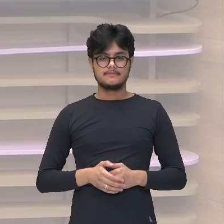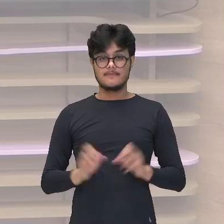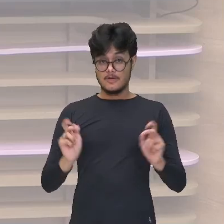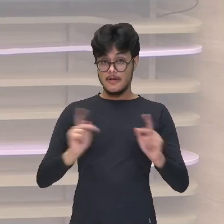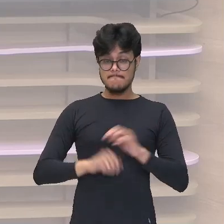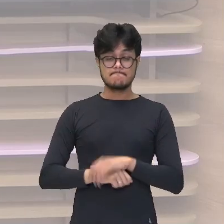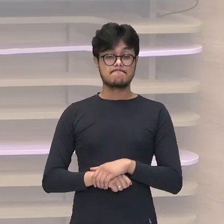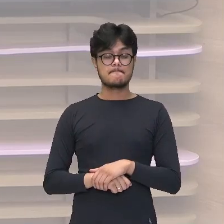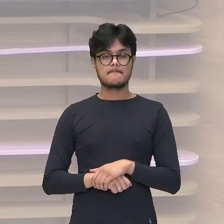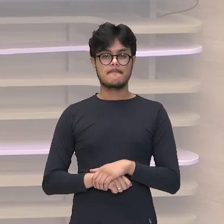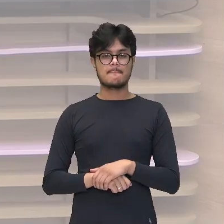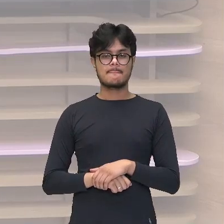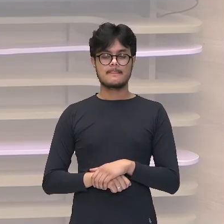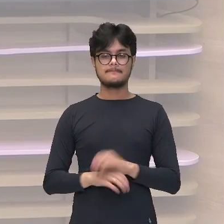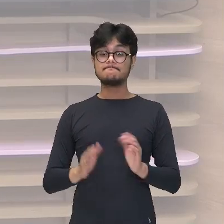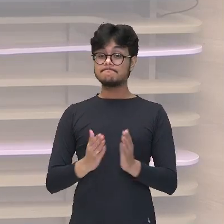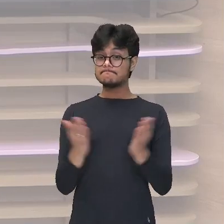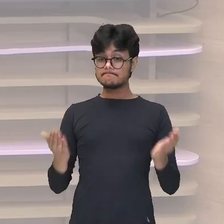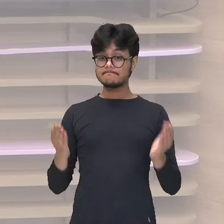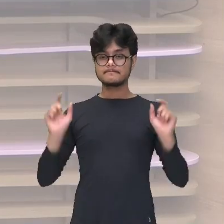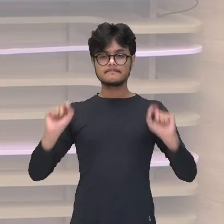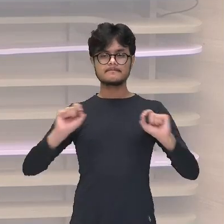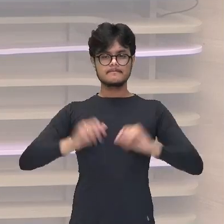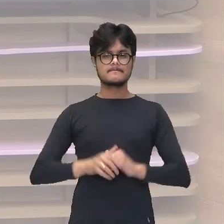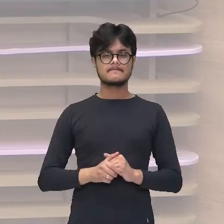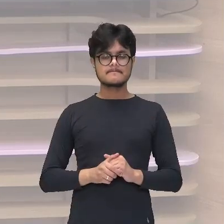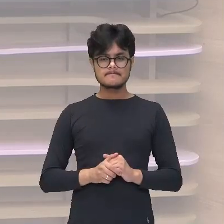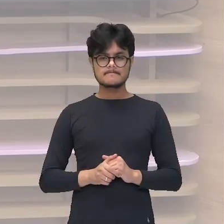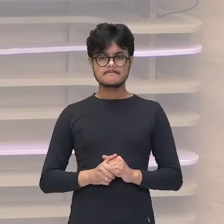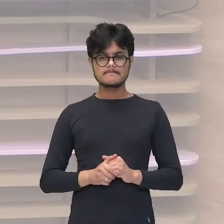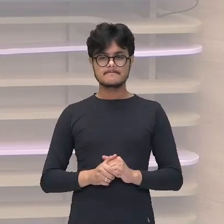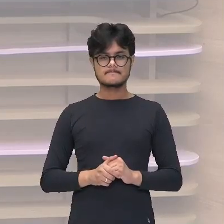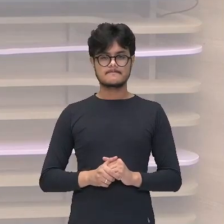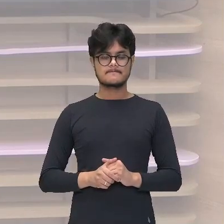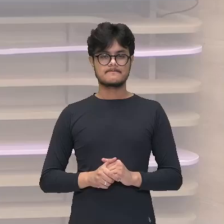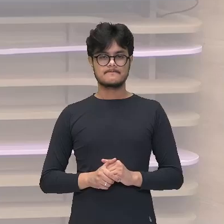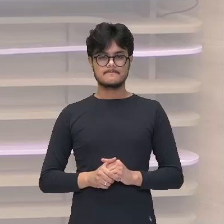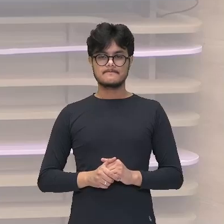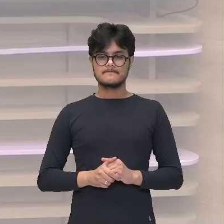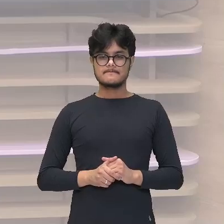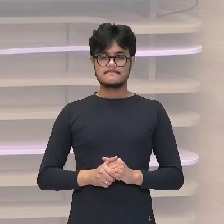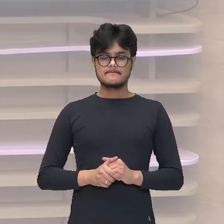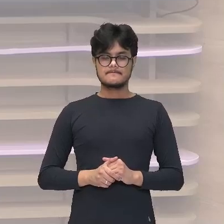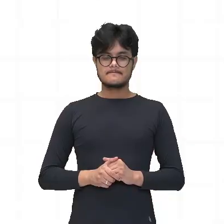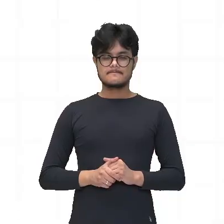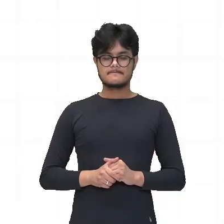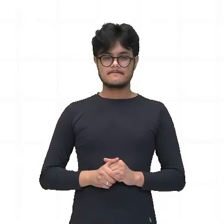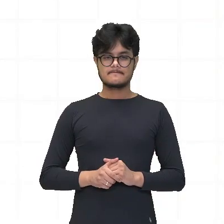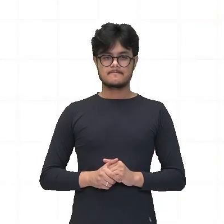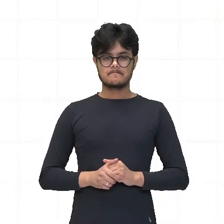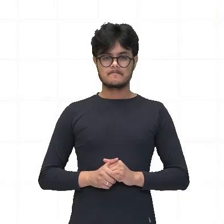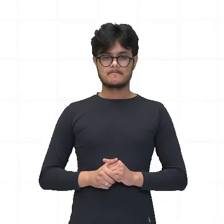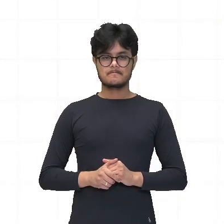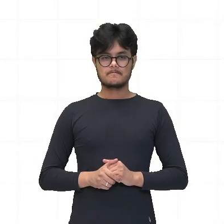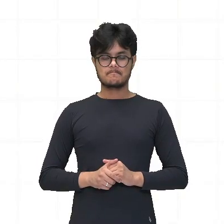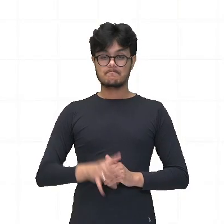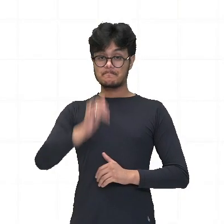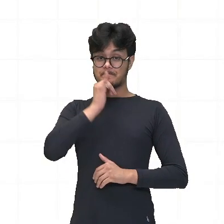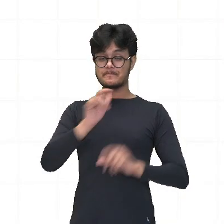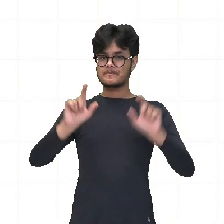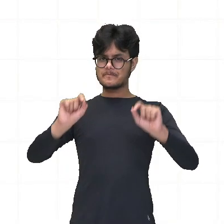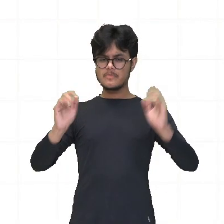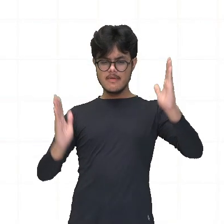certo? E aí temos também, na imigração livre, a gente vai observar que na última década, os